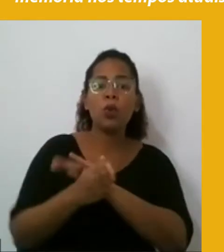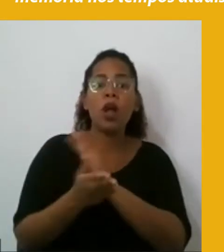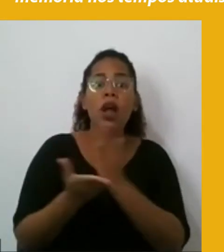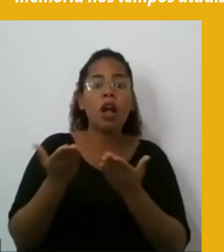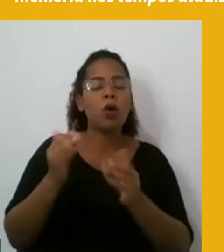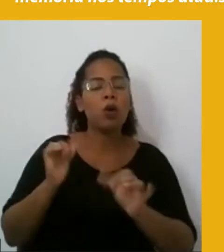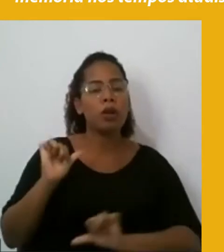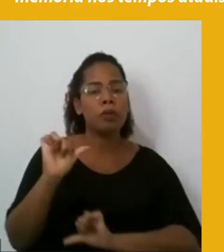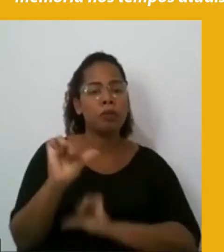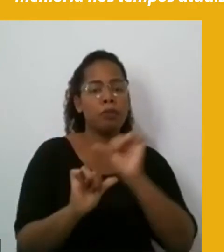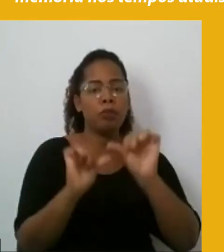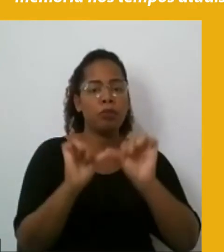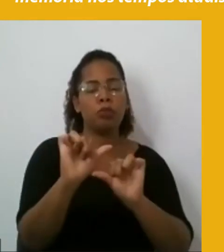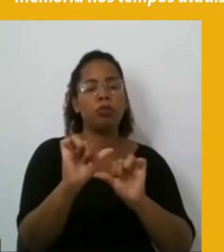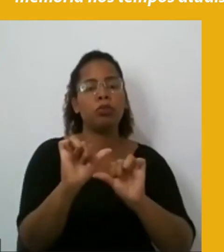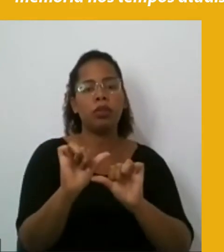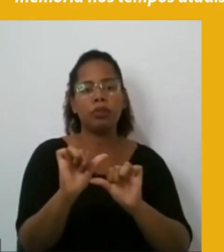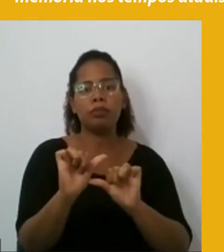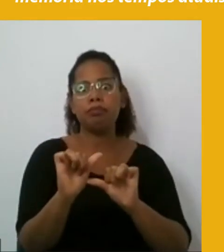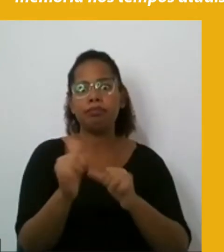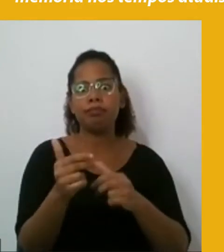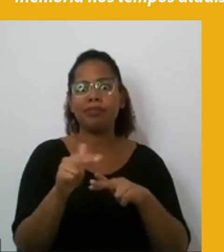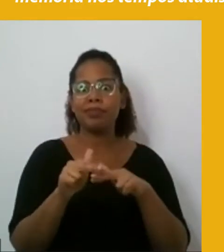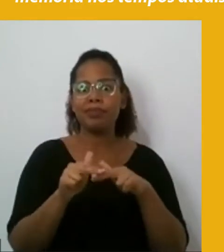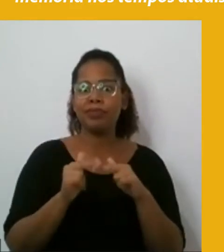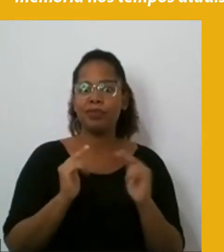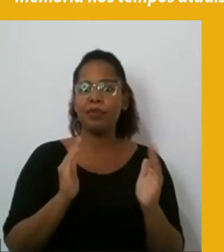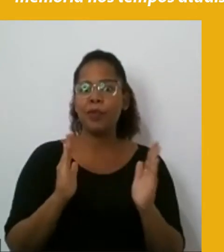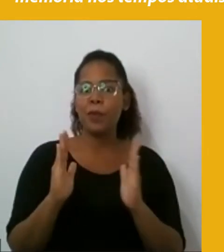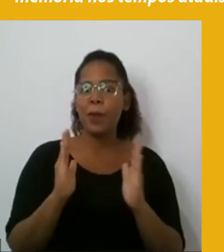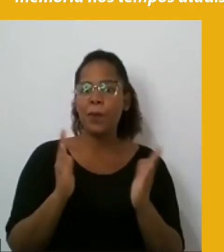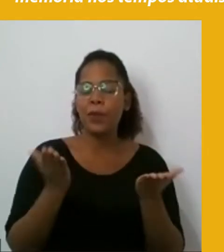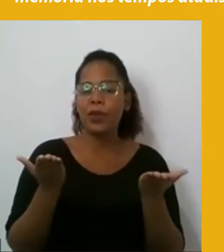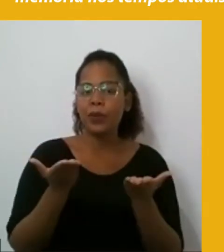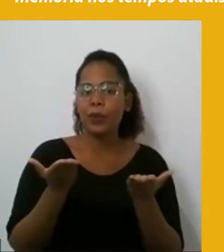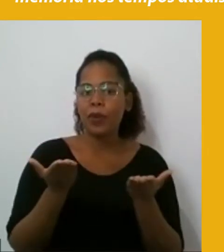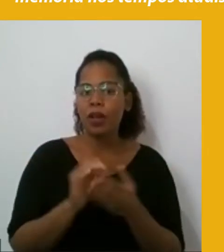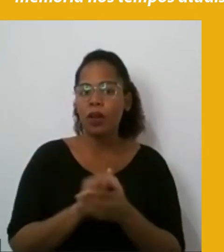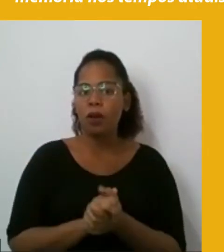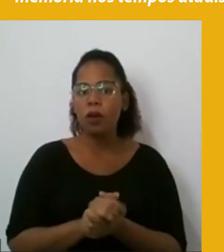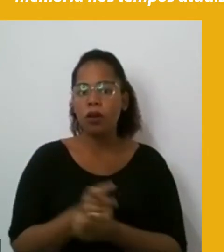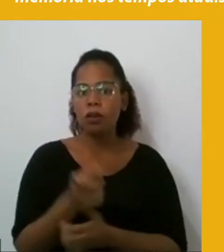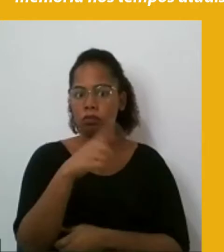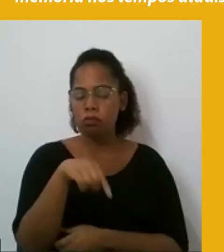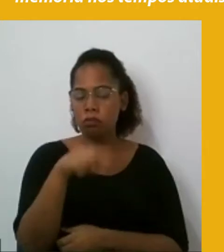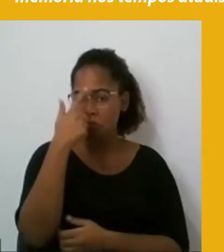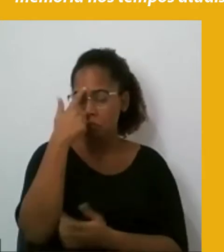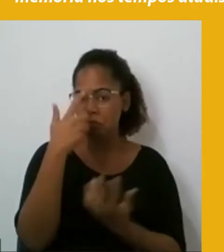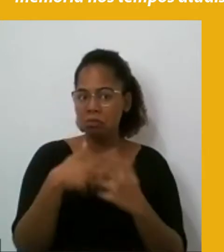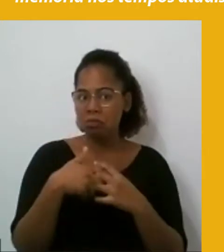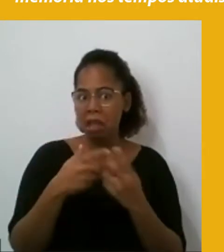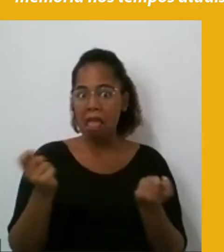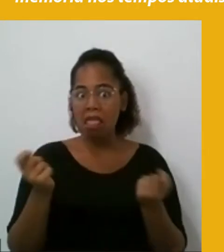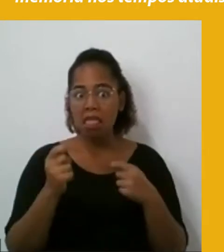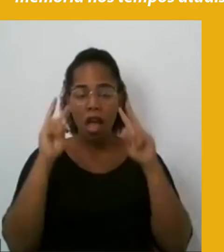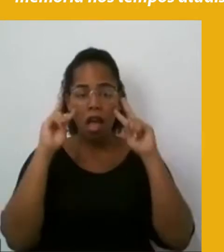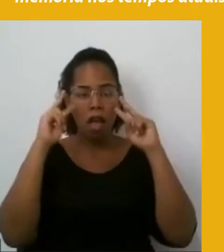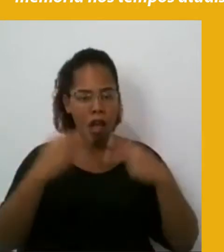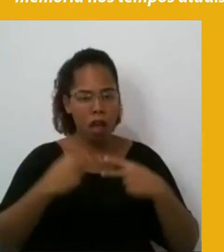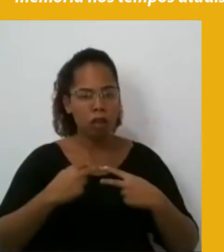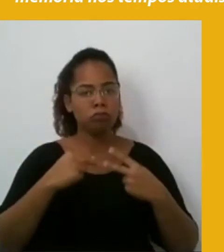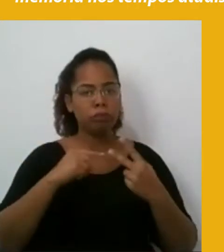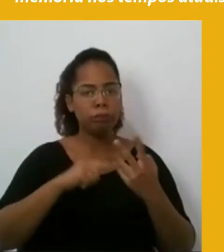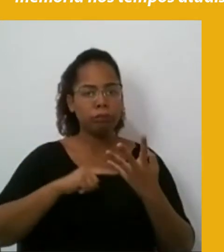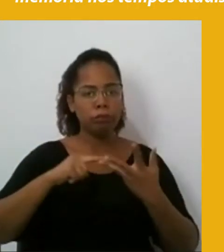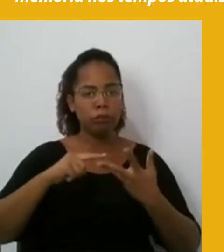Qual a chance da gente conseguir fazer isso? Que medo de responder essa pergunta. Não, tem dia que parece que a chance é